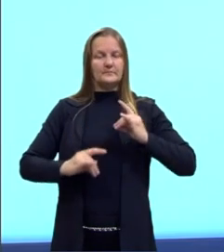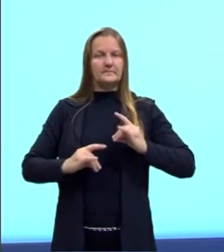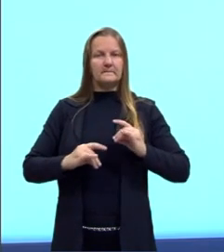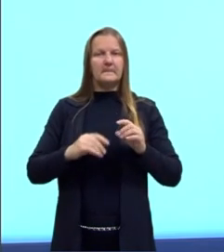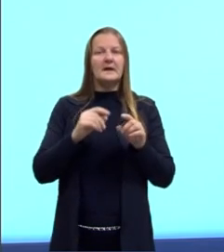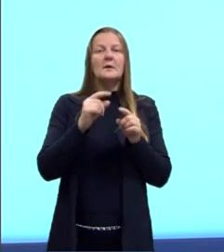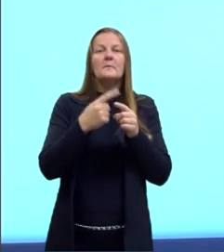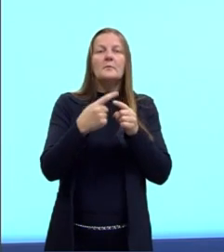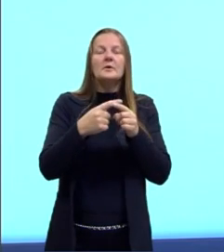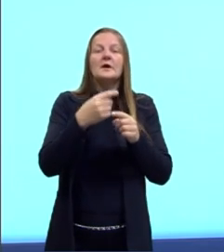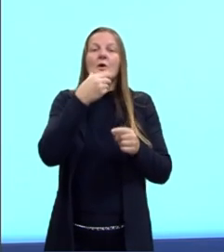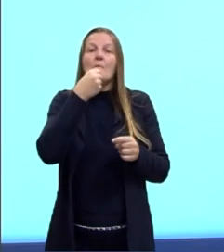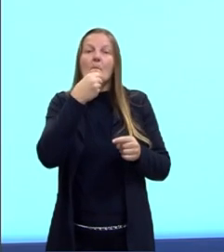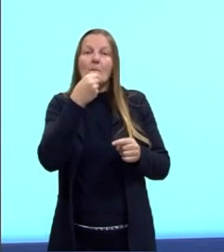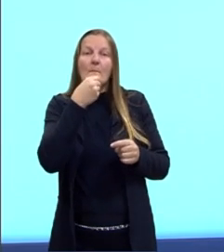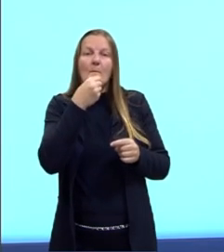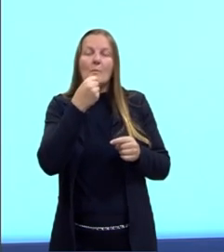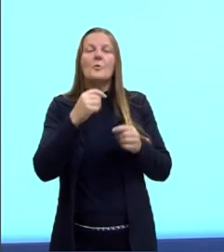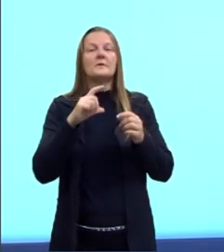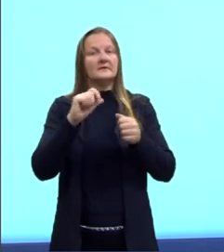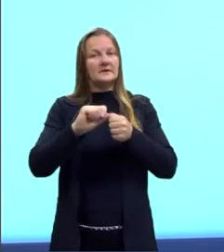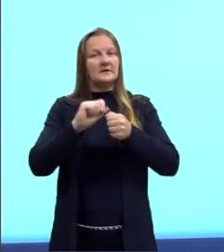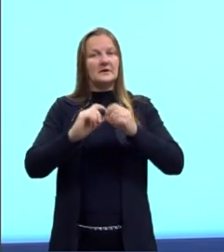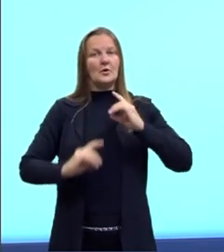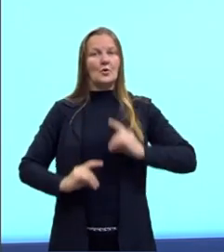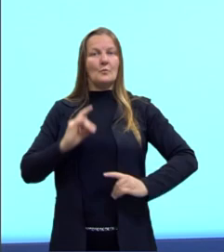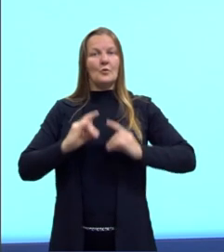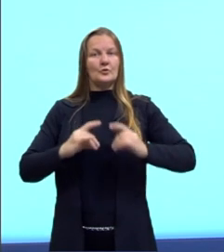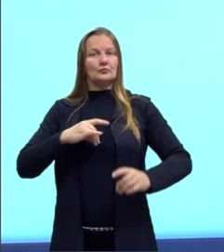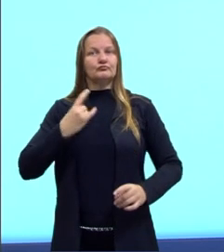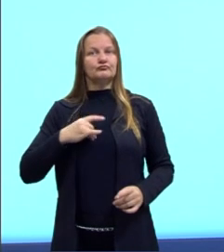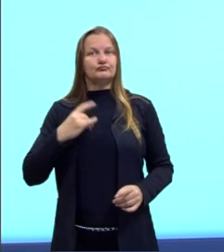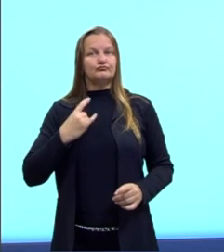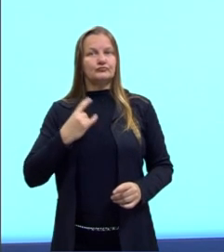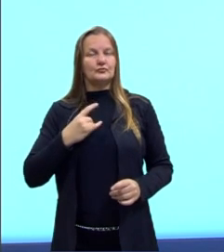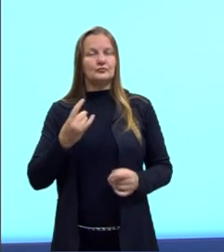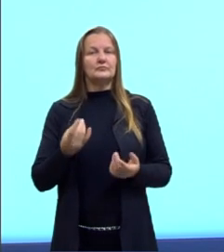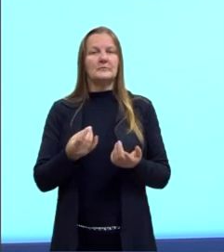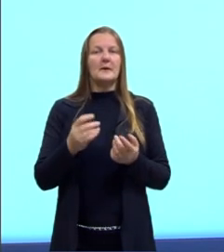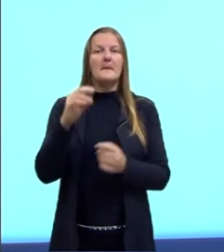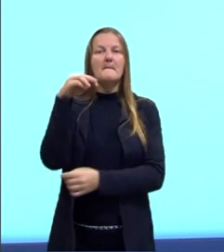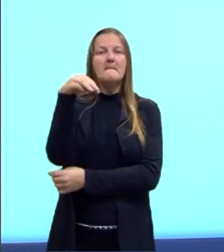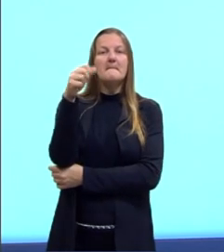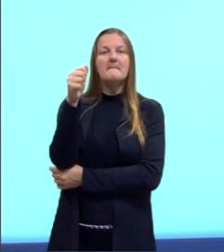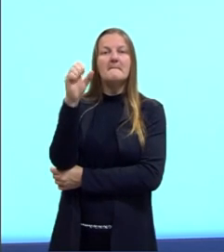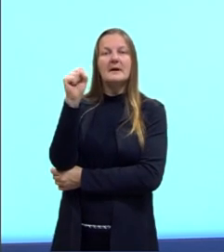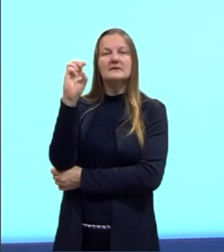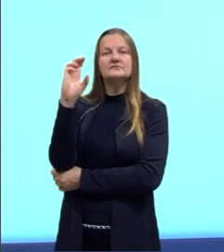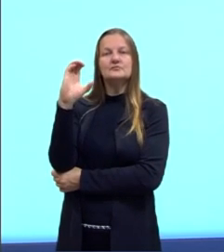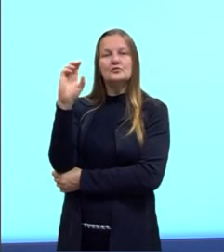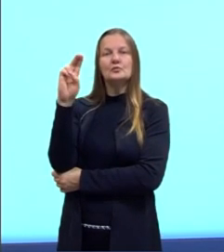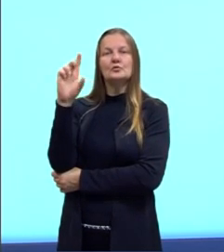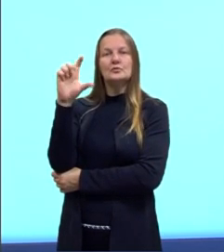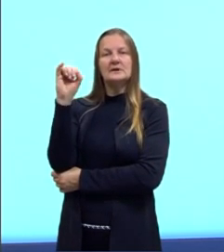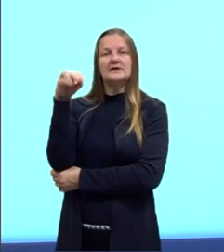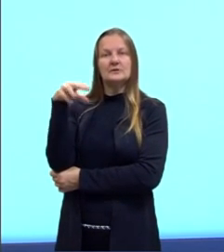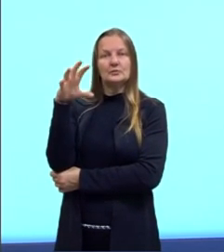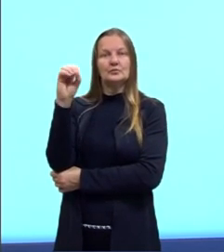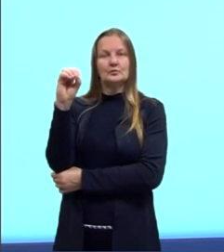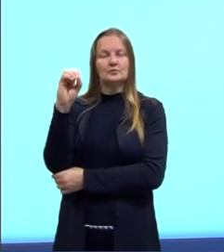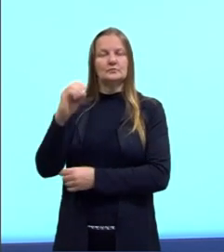né vai ser produzido o que cima texto o seu embrião vai desenvolver características